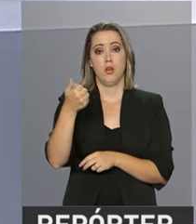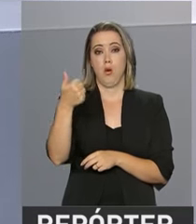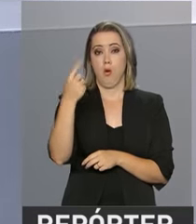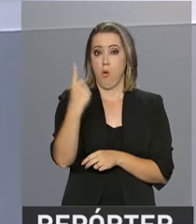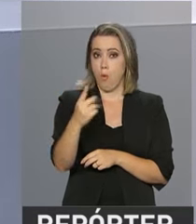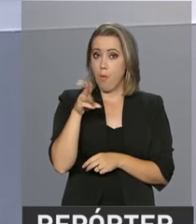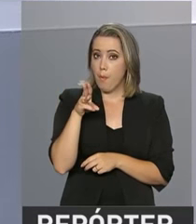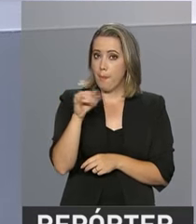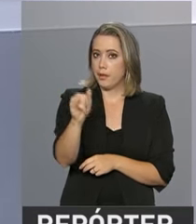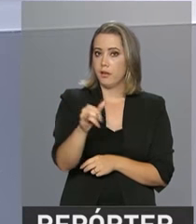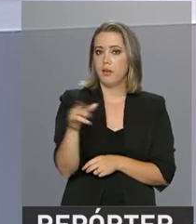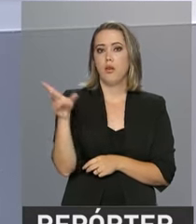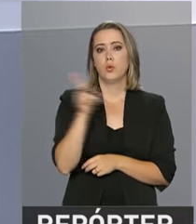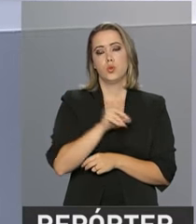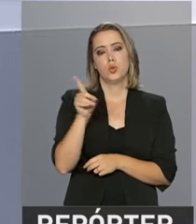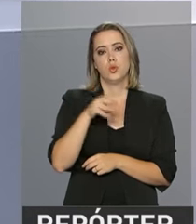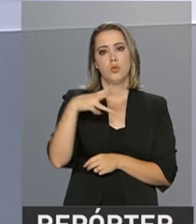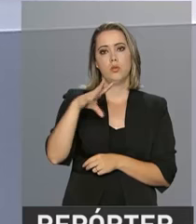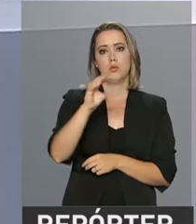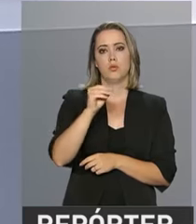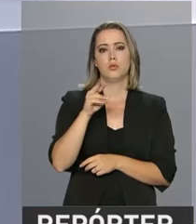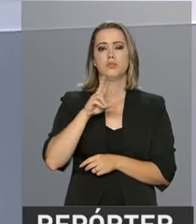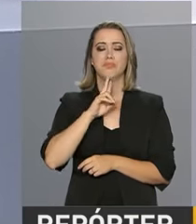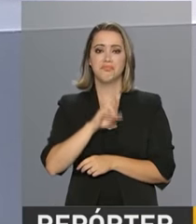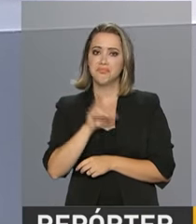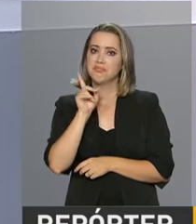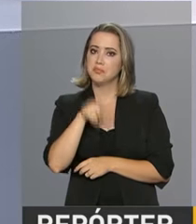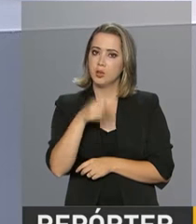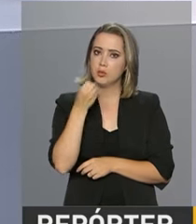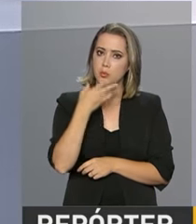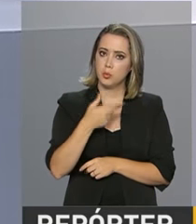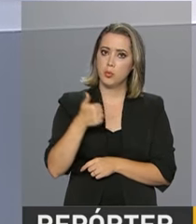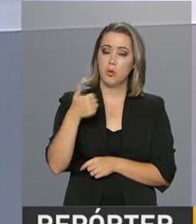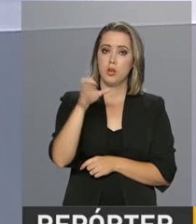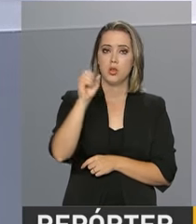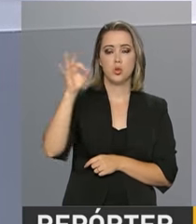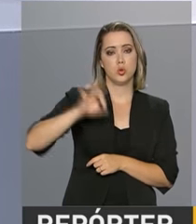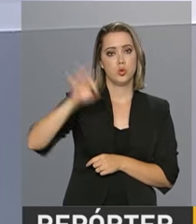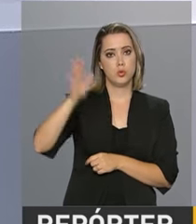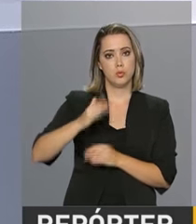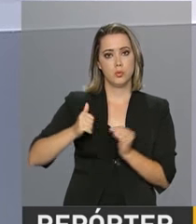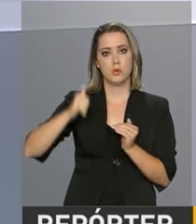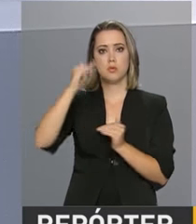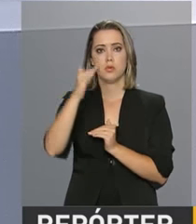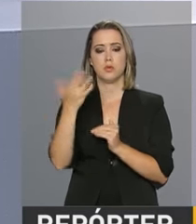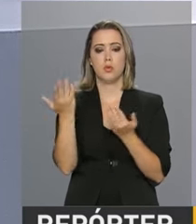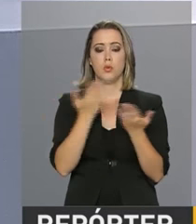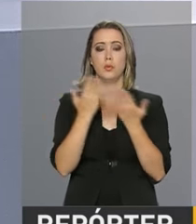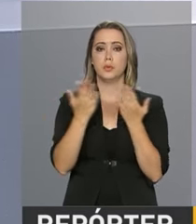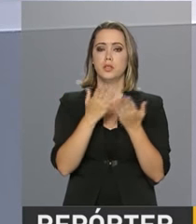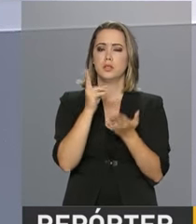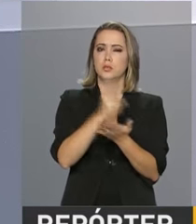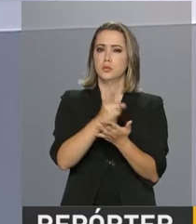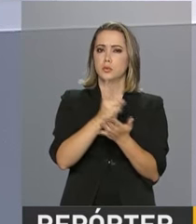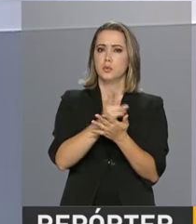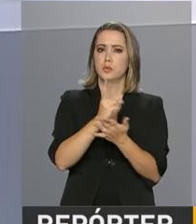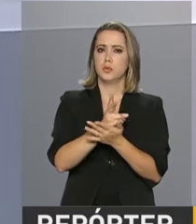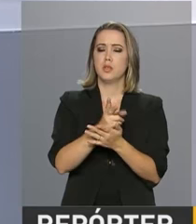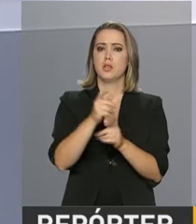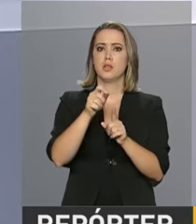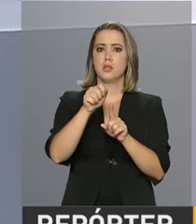é 18 6 por cento superior ao registrado no mesmo período do ano passado só no primeiro trimestre